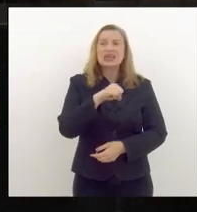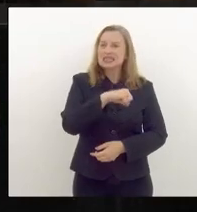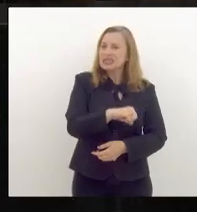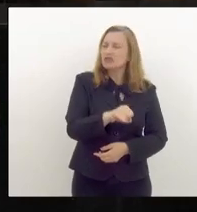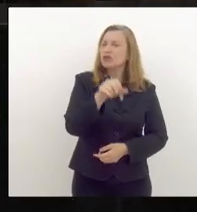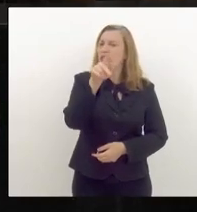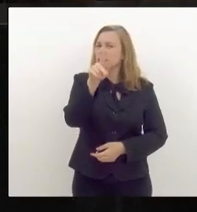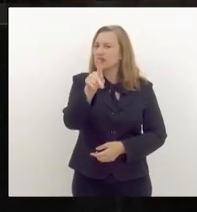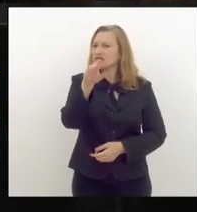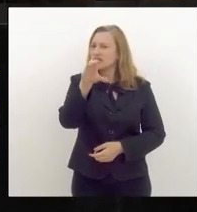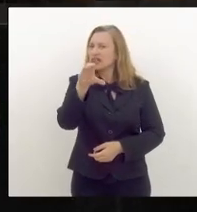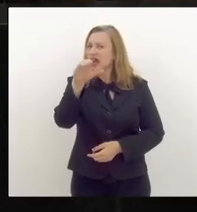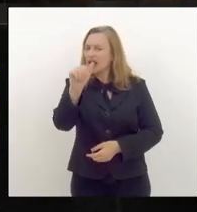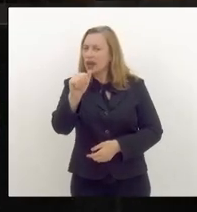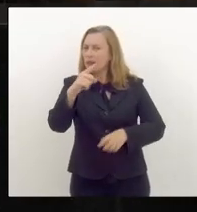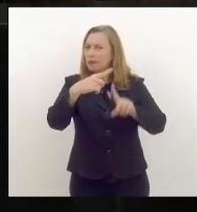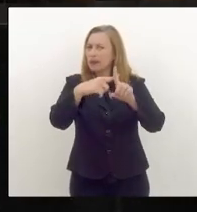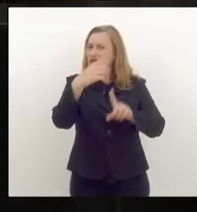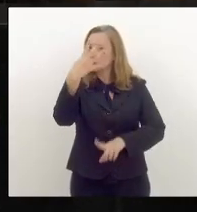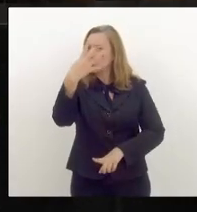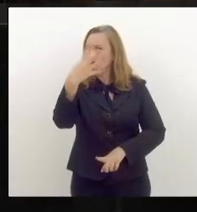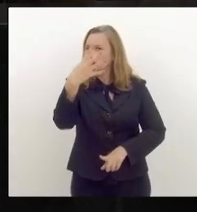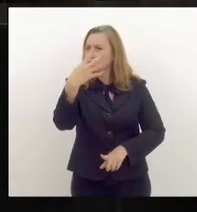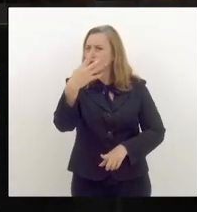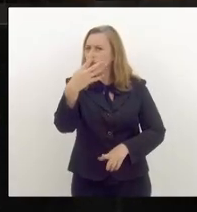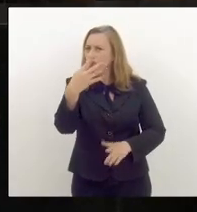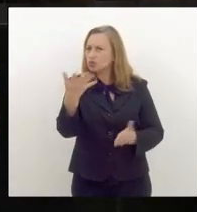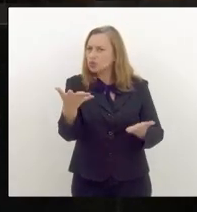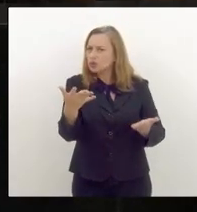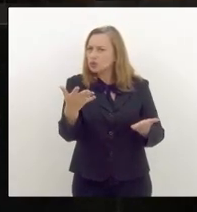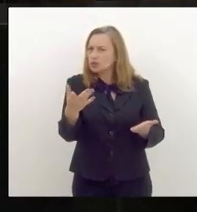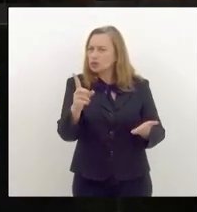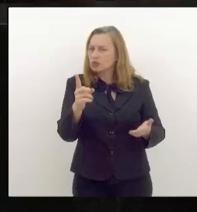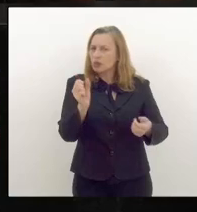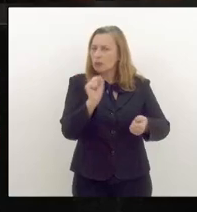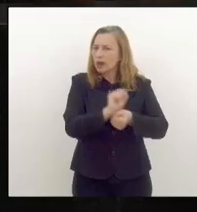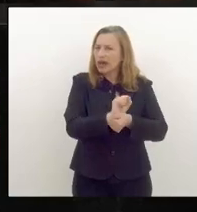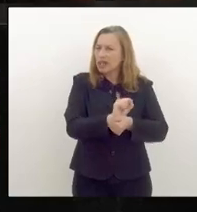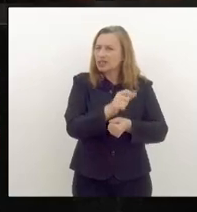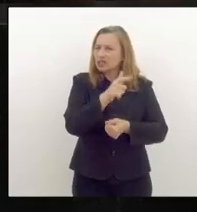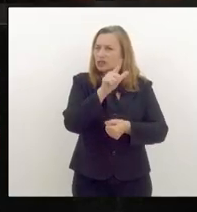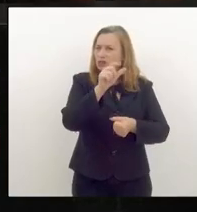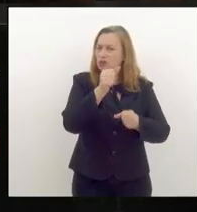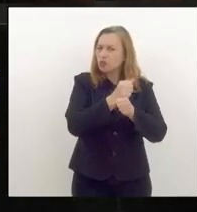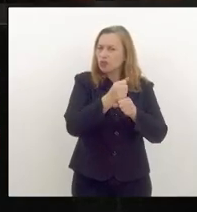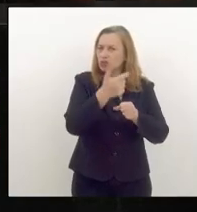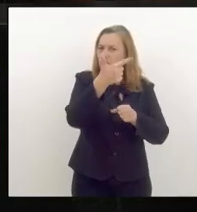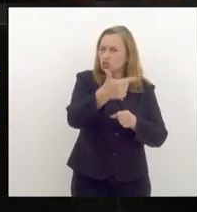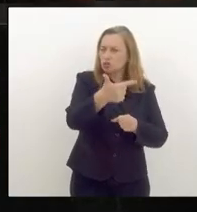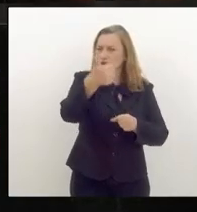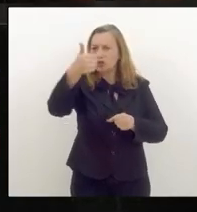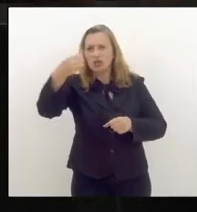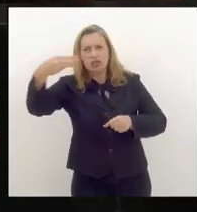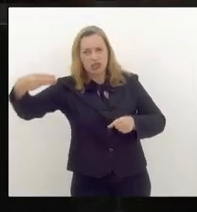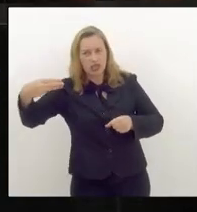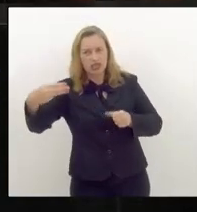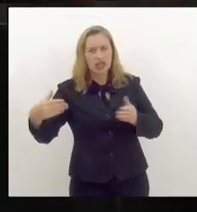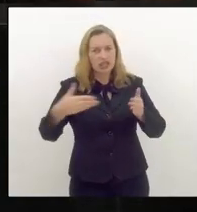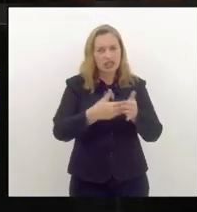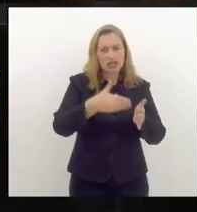IPCA mais 4 e até não parasse 2013 retroage se até